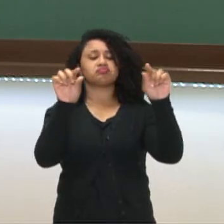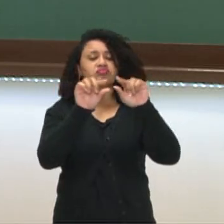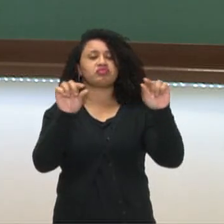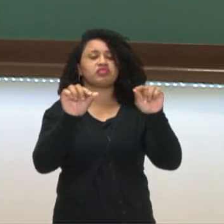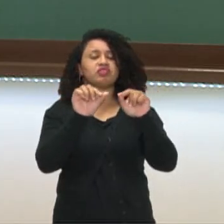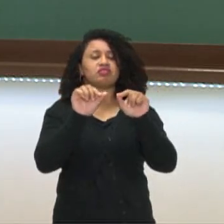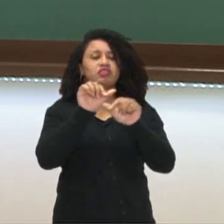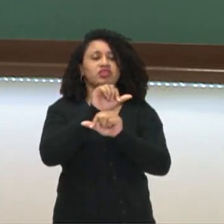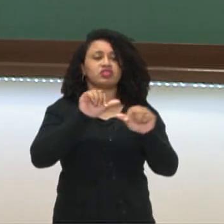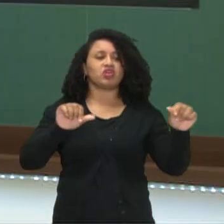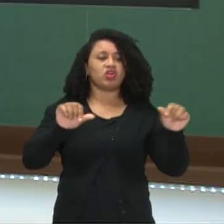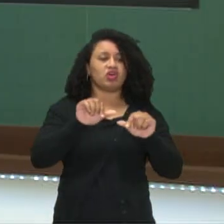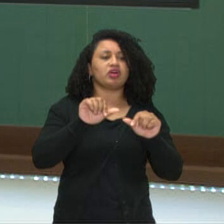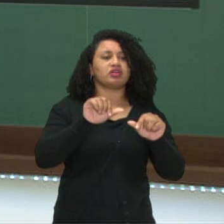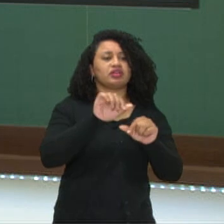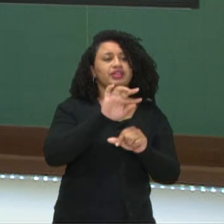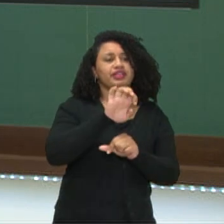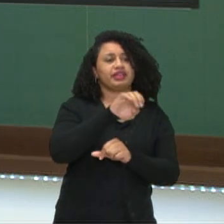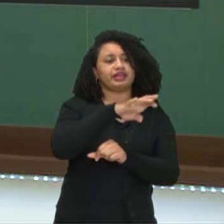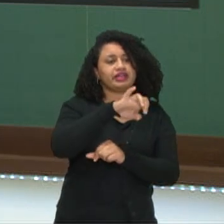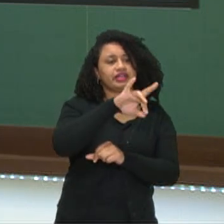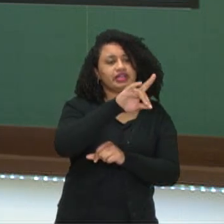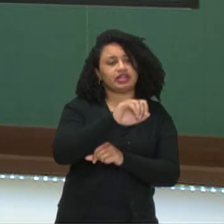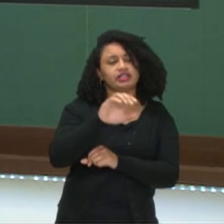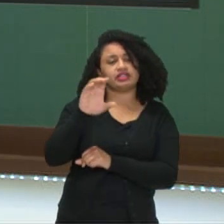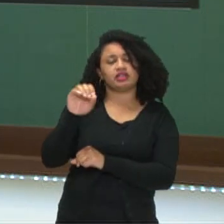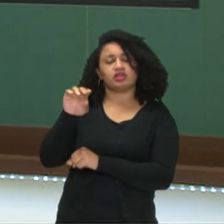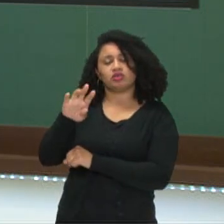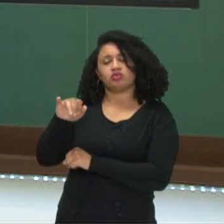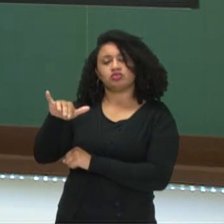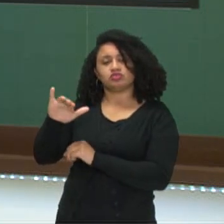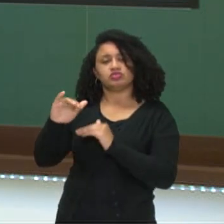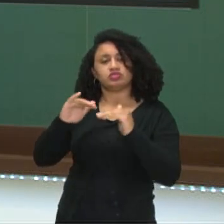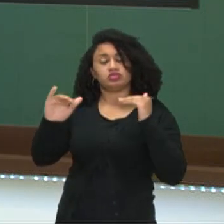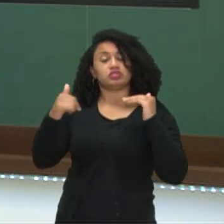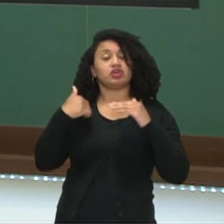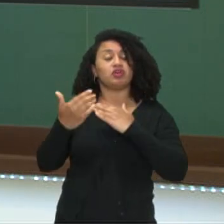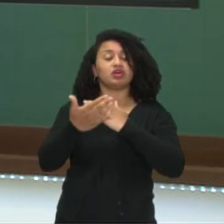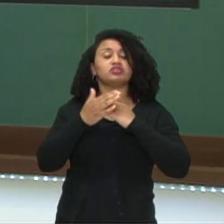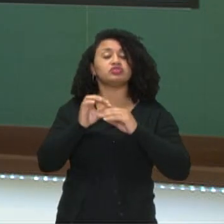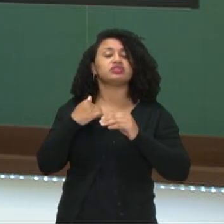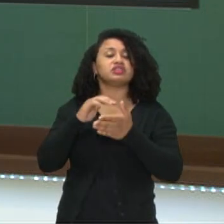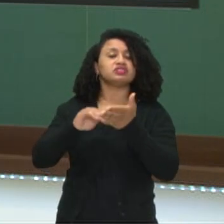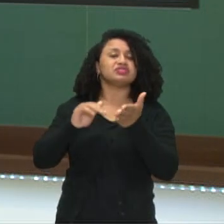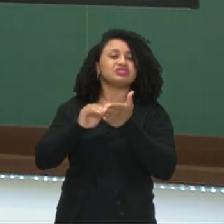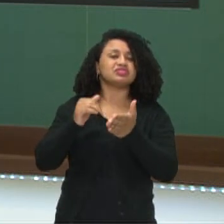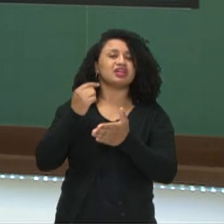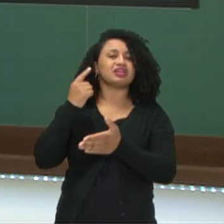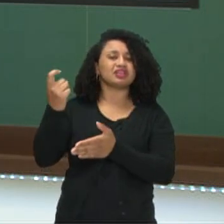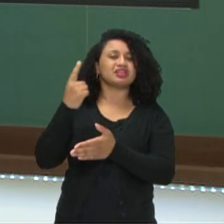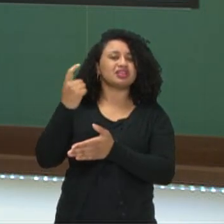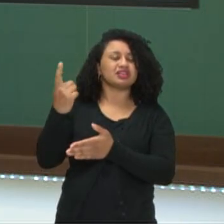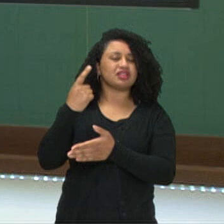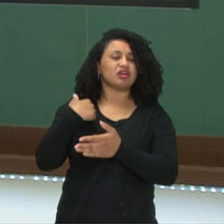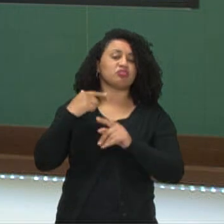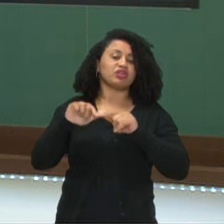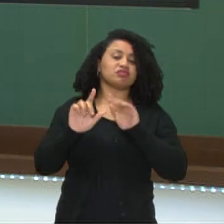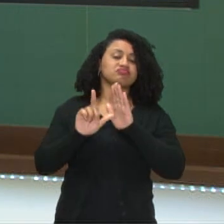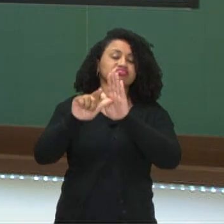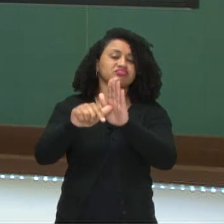tensão alternada em tensão contínua. Então, o capacitor auxilia muito a tirar ruídos de sinais, devido a esse atraso que ele causa no